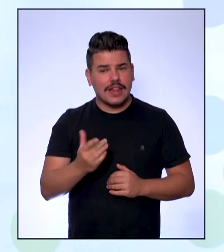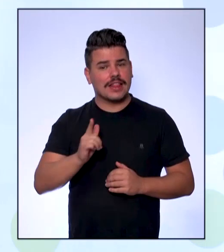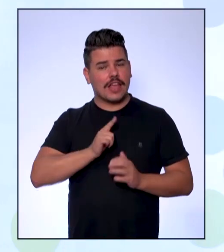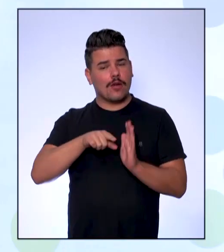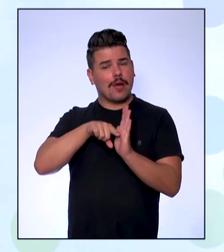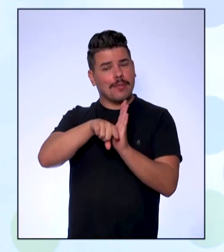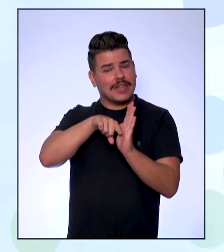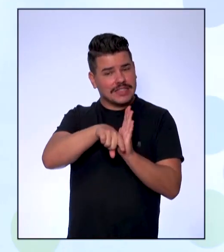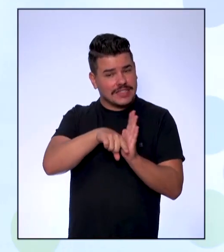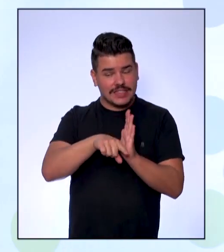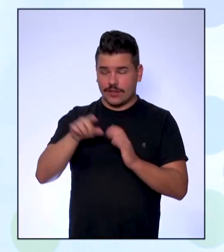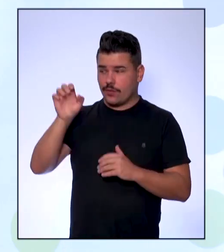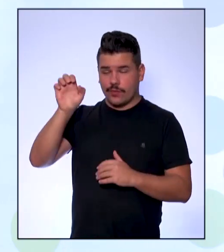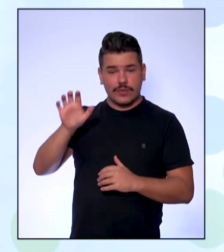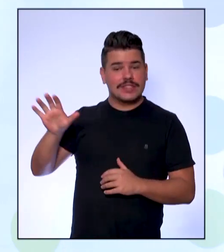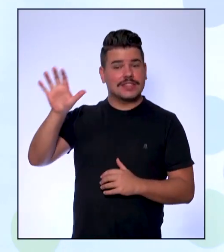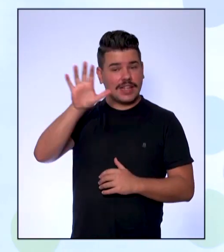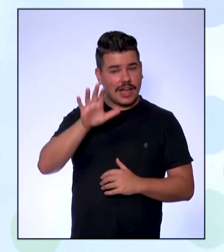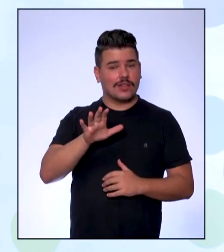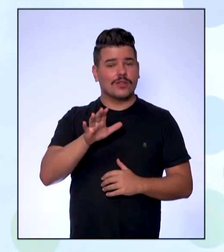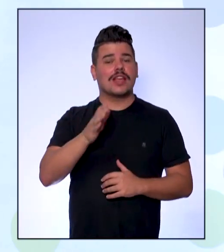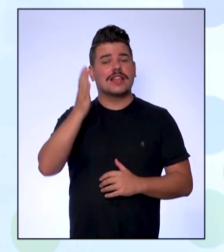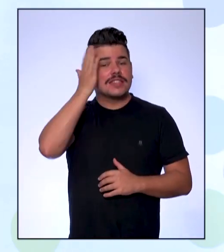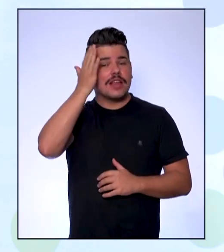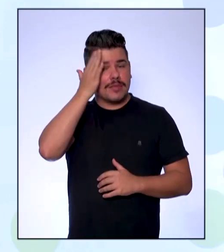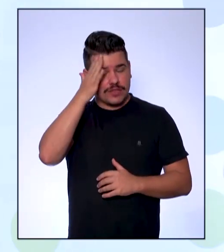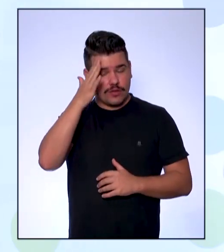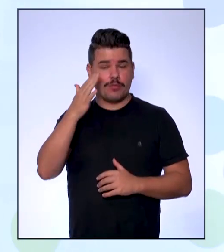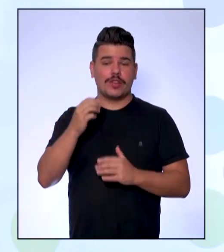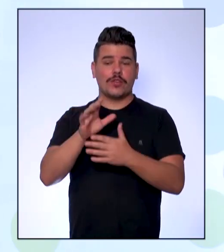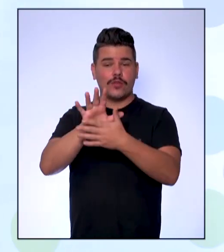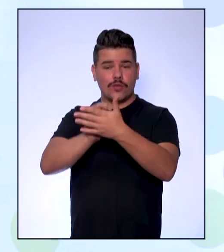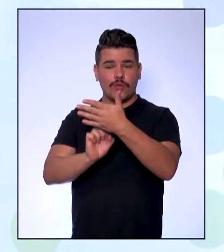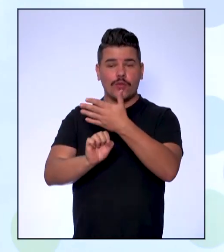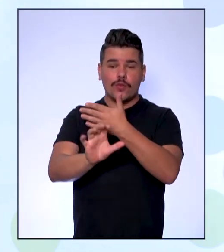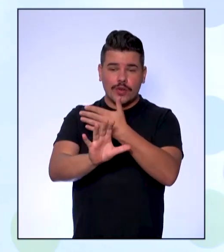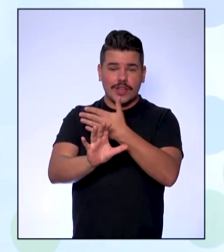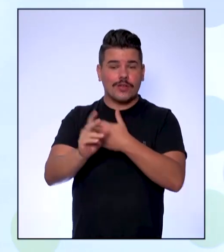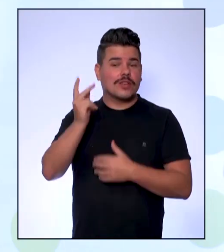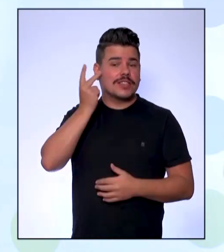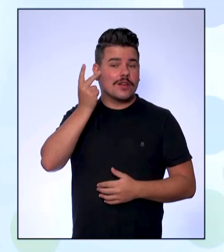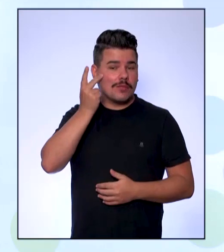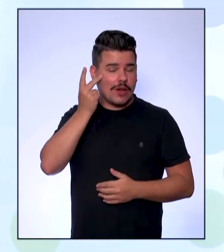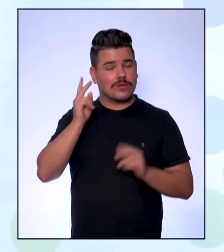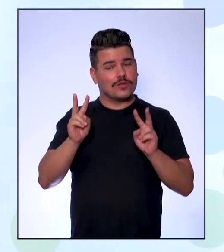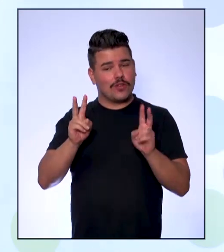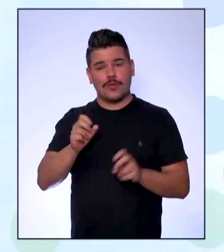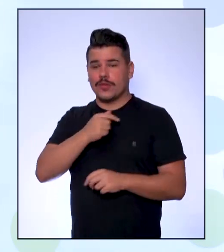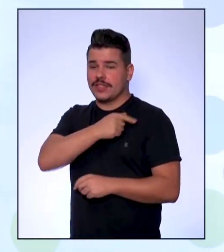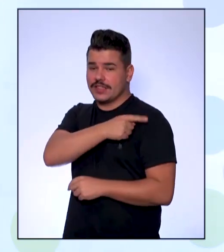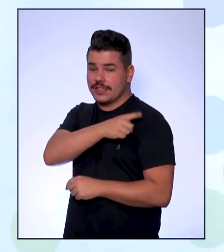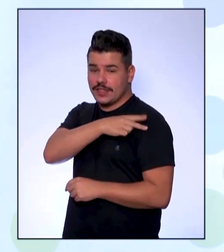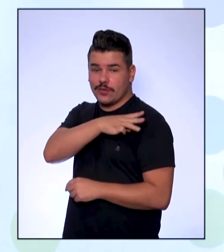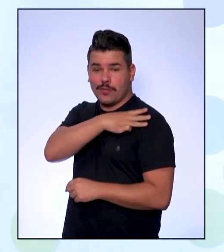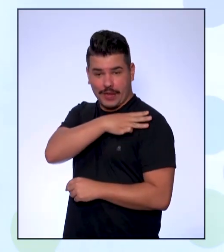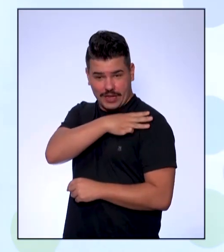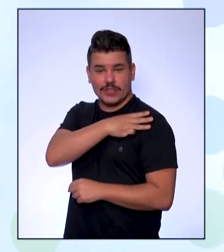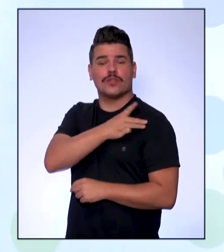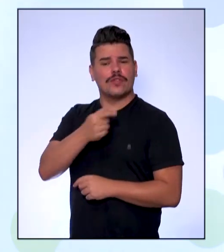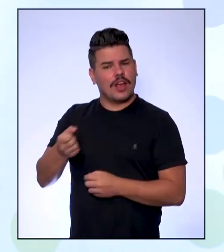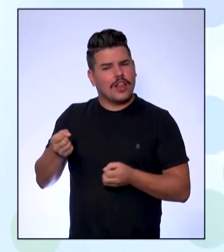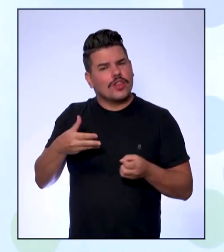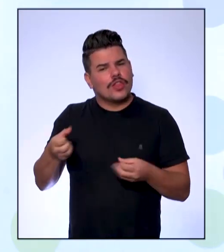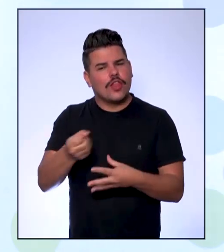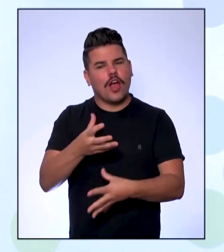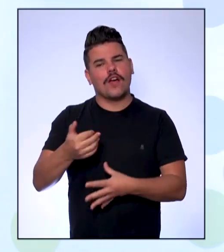pesquisa que o Estado está fazendo sobre o currículo paulista pro ensino médio. Ele é uma atualização do currículo de vocês, né? O currículo